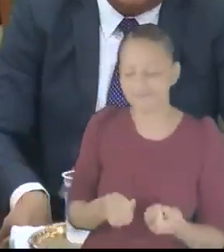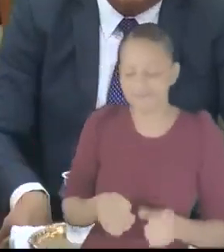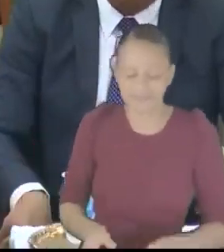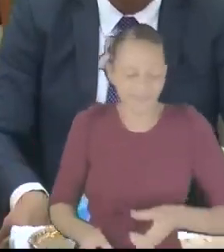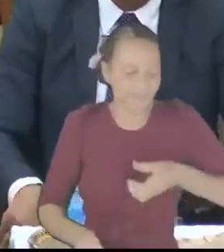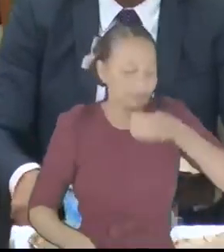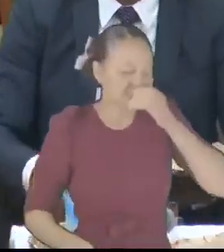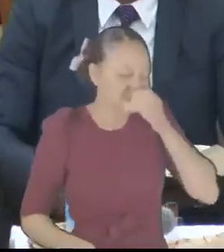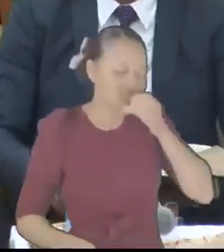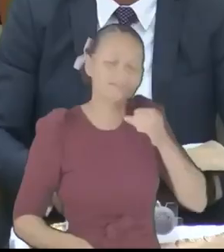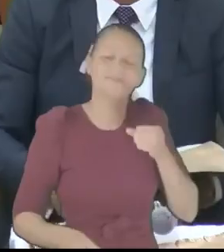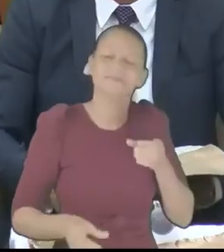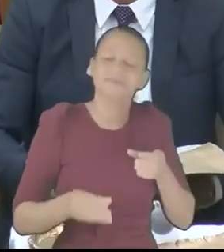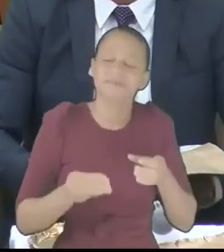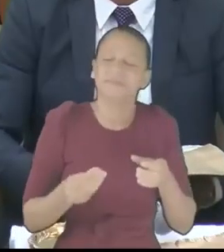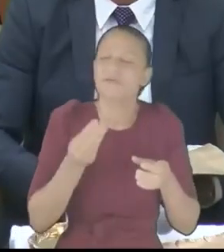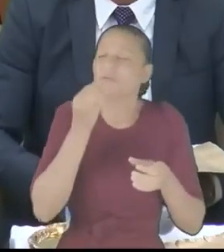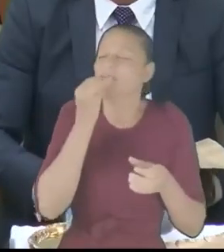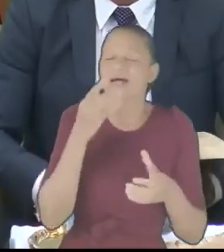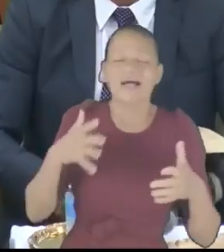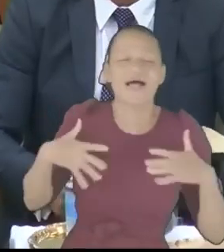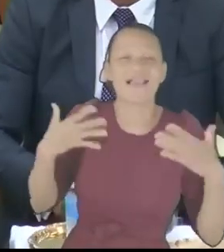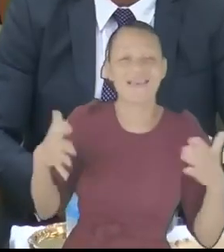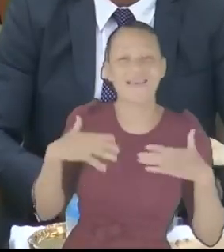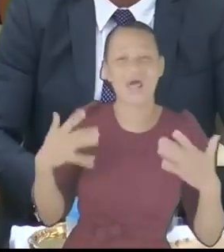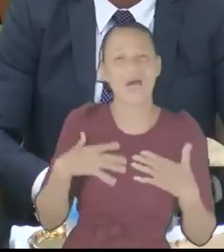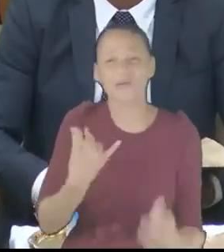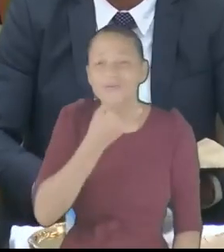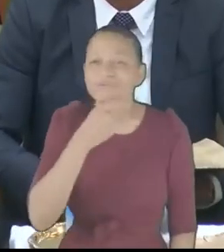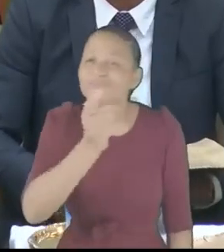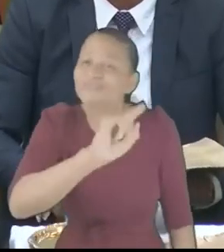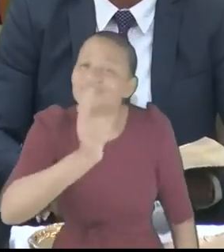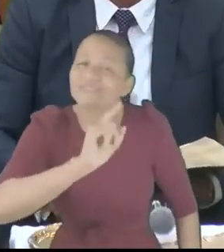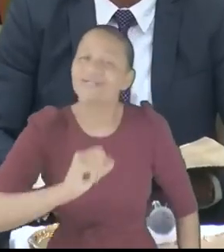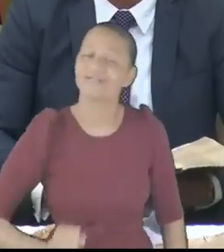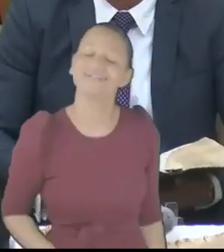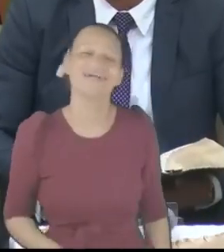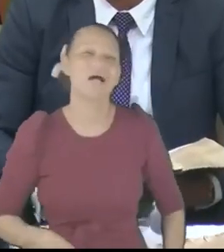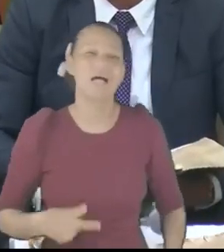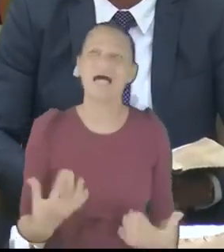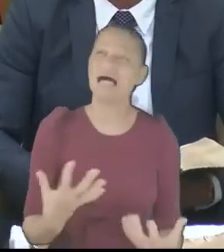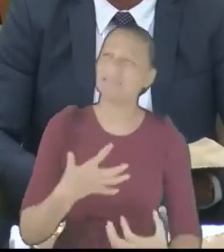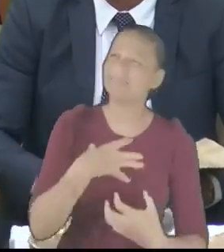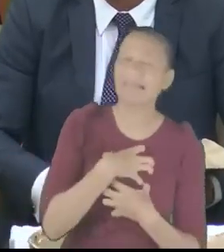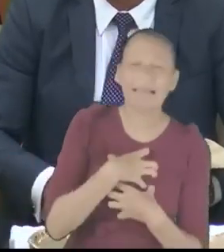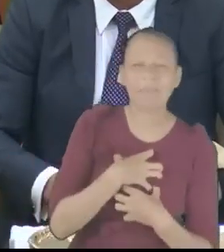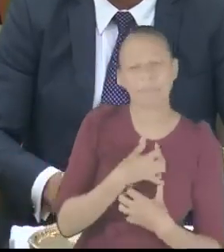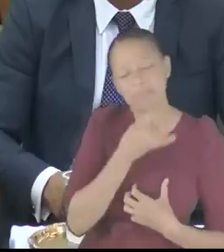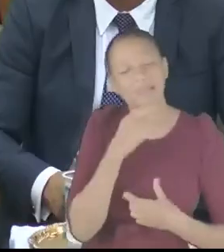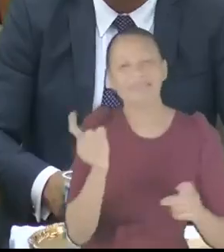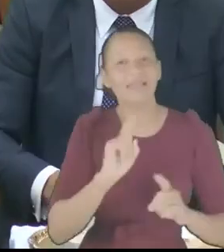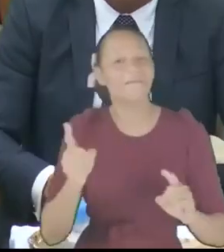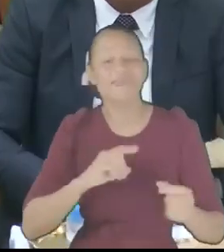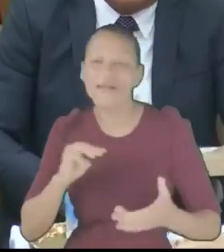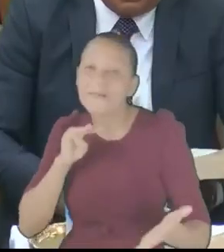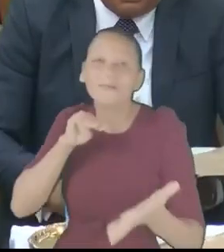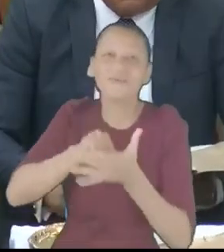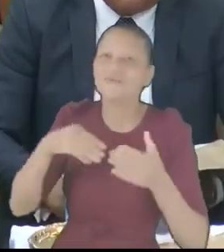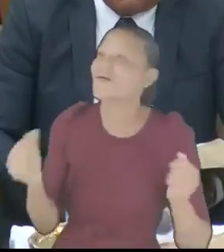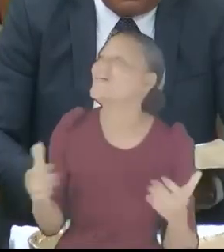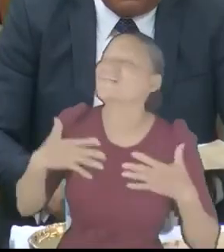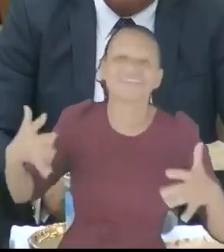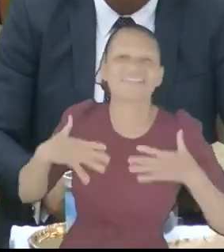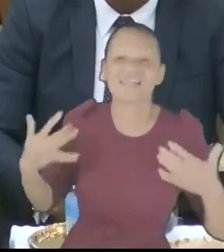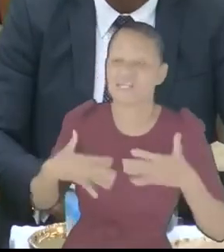irmão. Por que é que essa cerimônia não é triste? Por que essa cerimônia não é lúgubre? É porque é motivo de alegria.